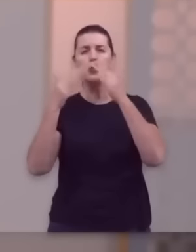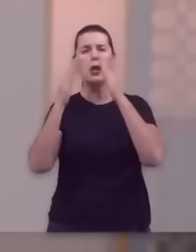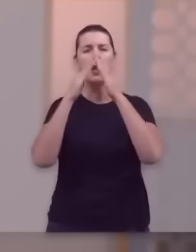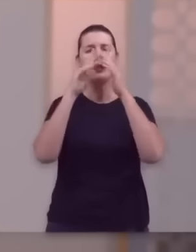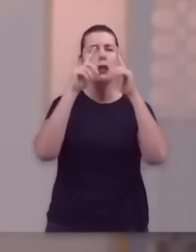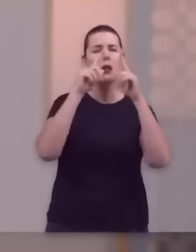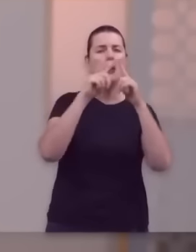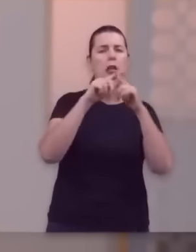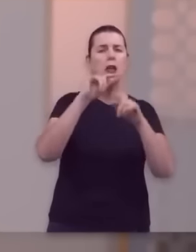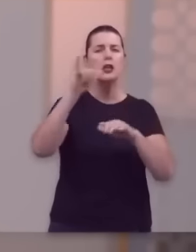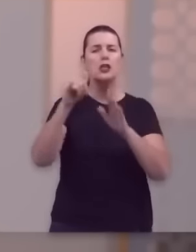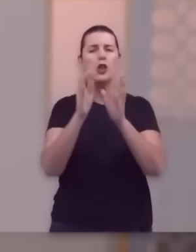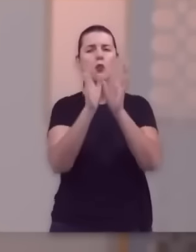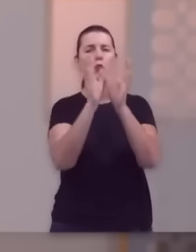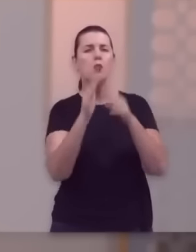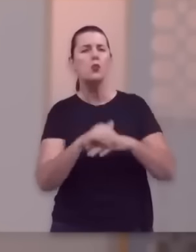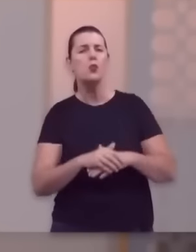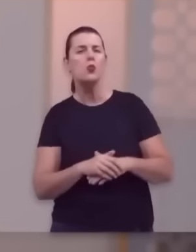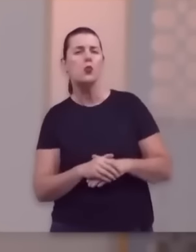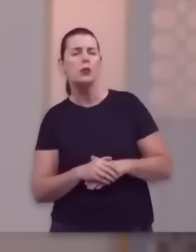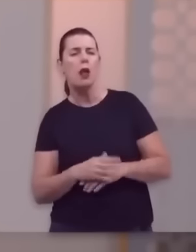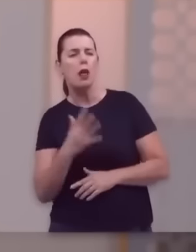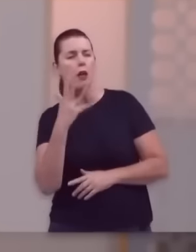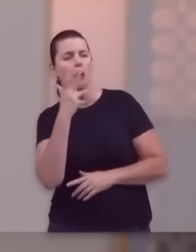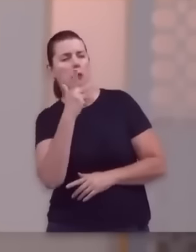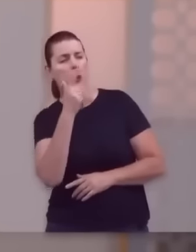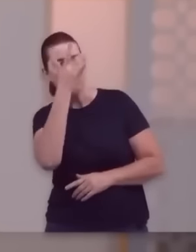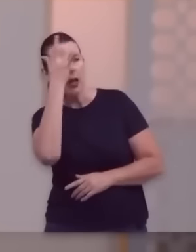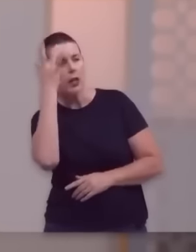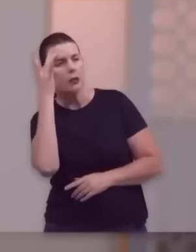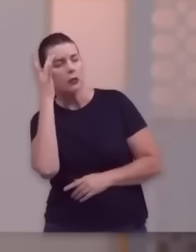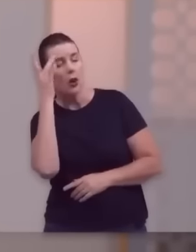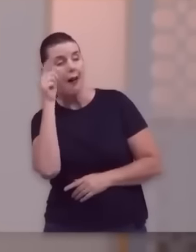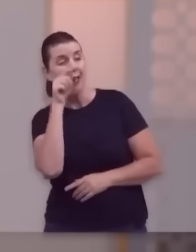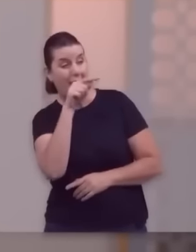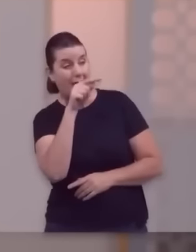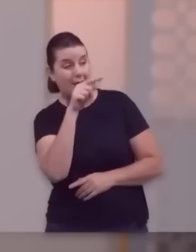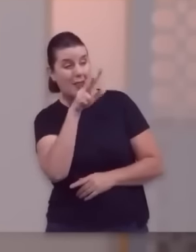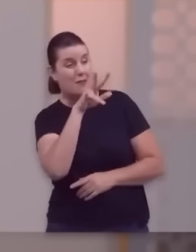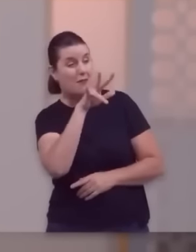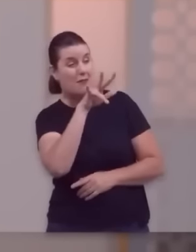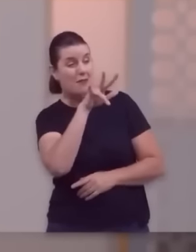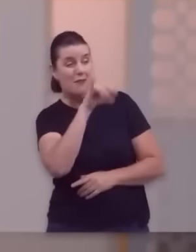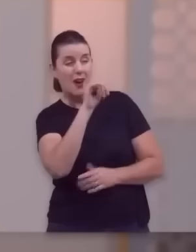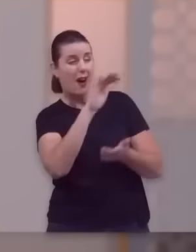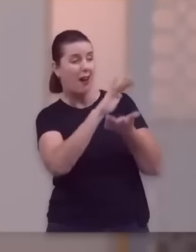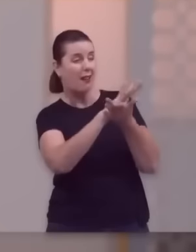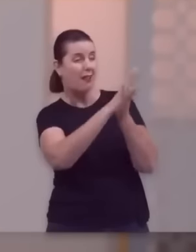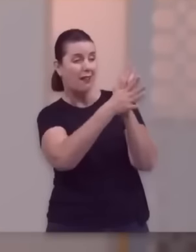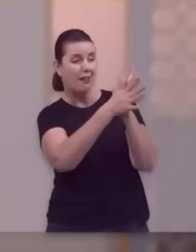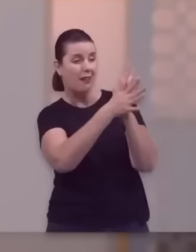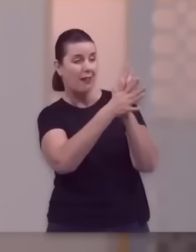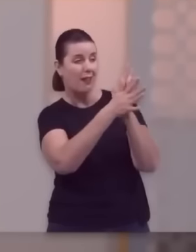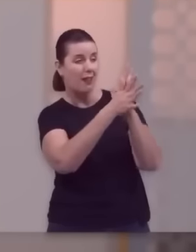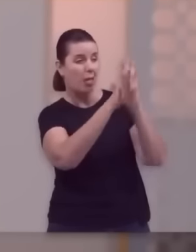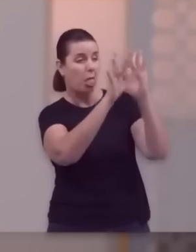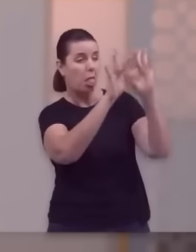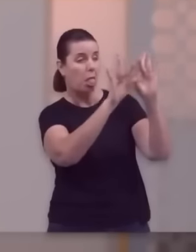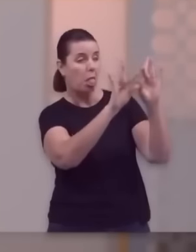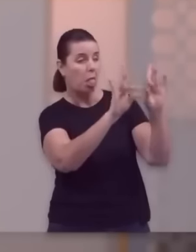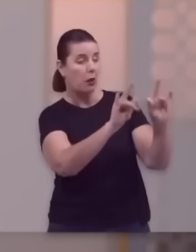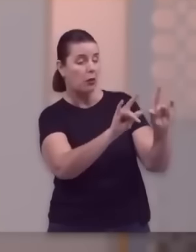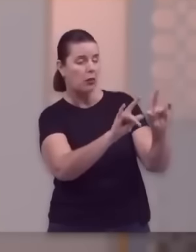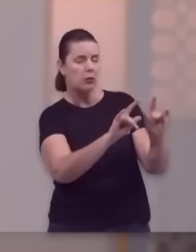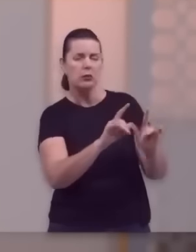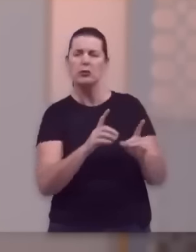discípulos Galileus Jesus disse assim pois não ficará Pedra Sobre Pedra